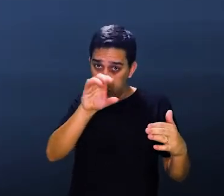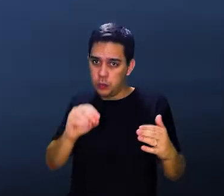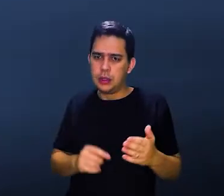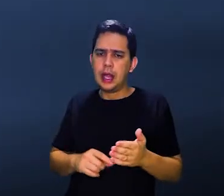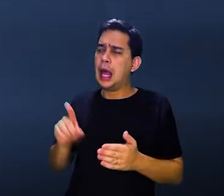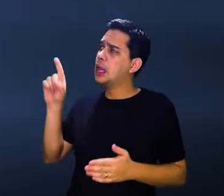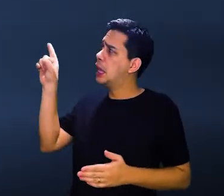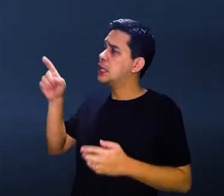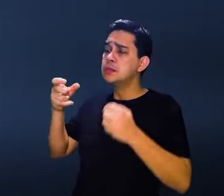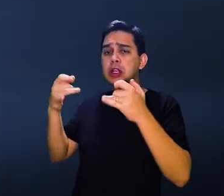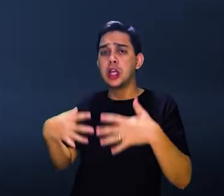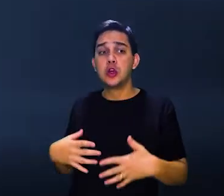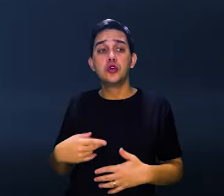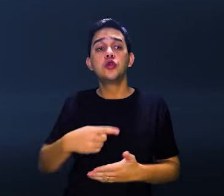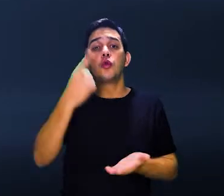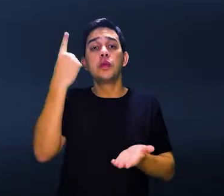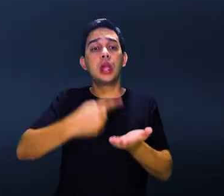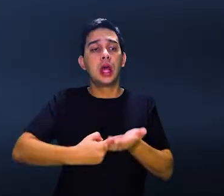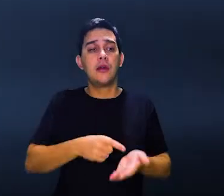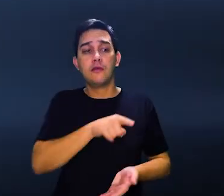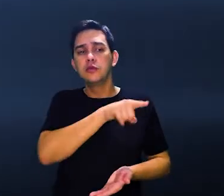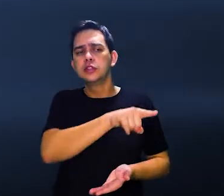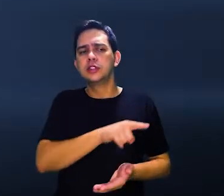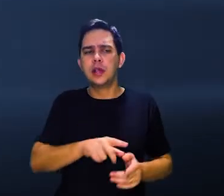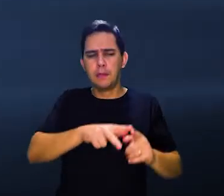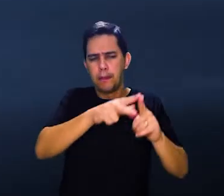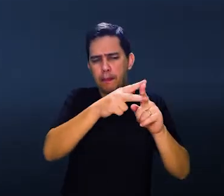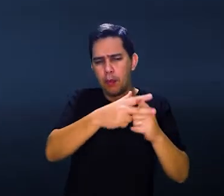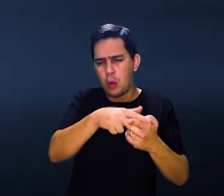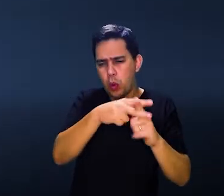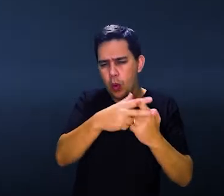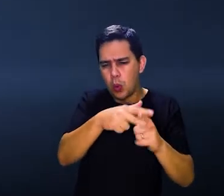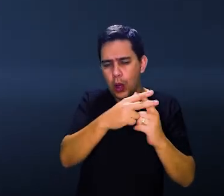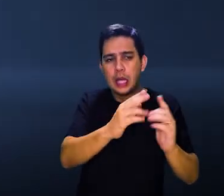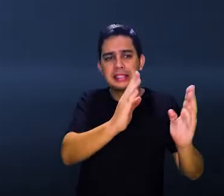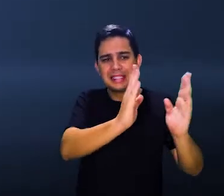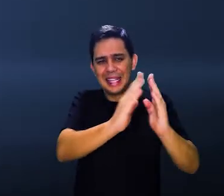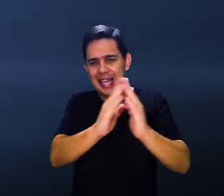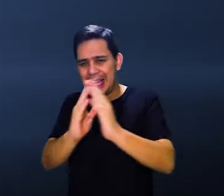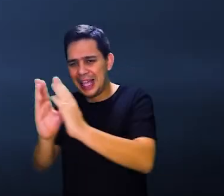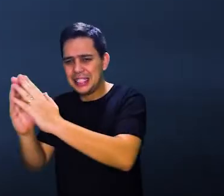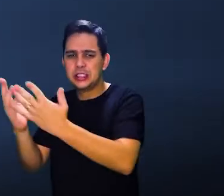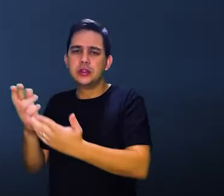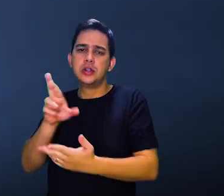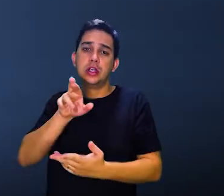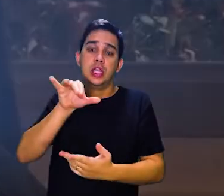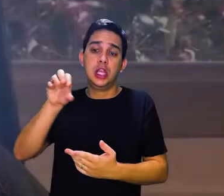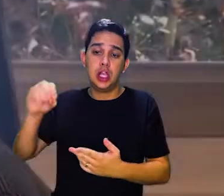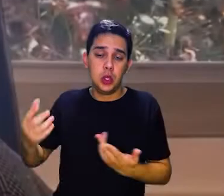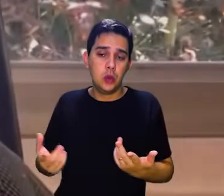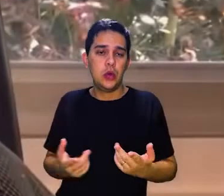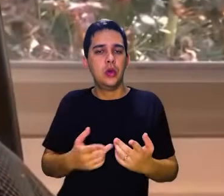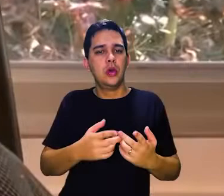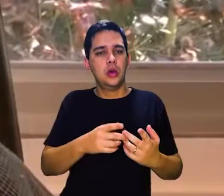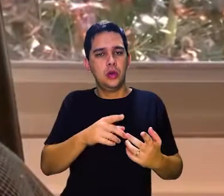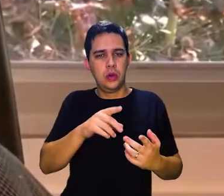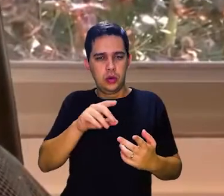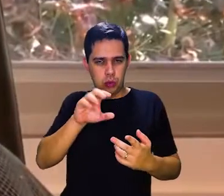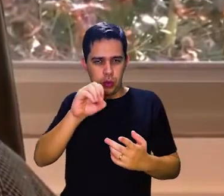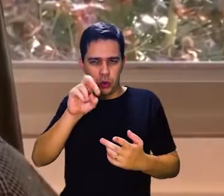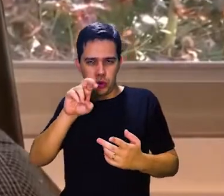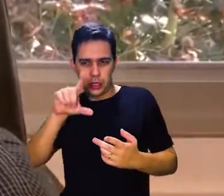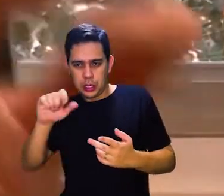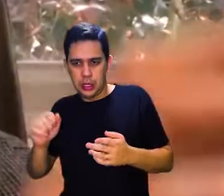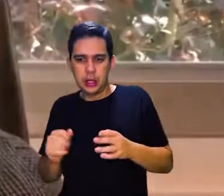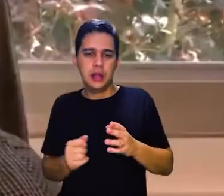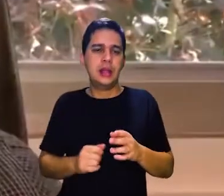do Recreio dos Bandeirantes ou em outros que vier administrar, porque ela administra a orla do Recreio, mas